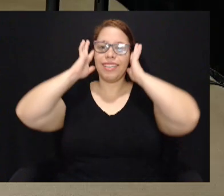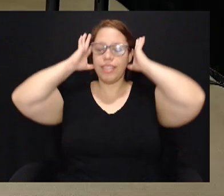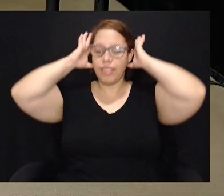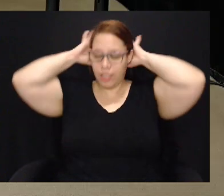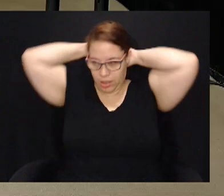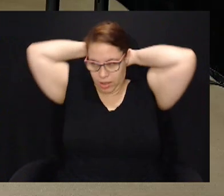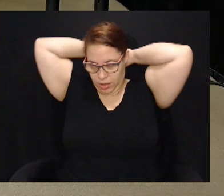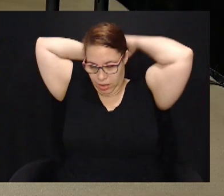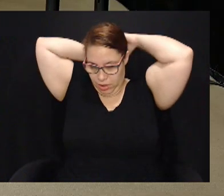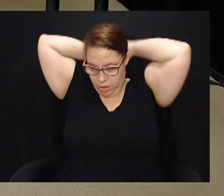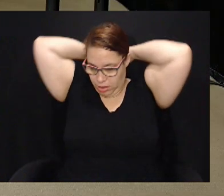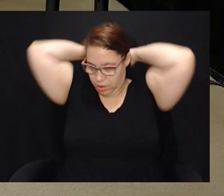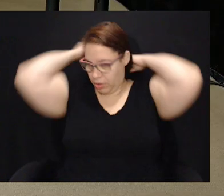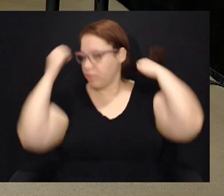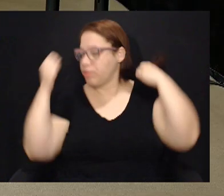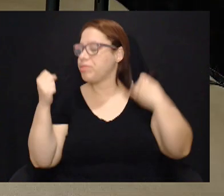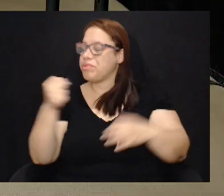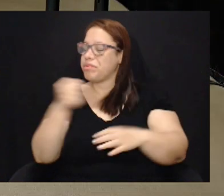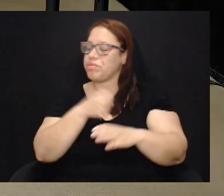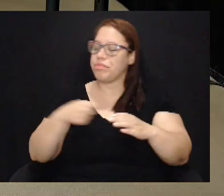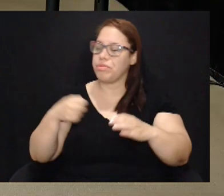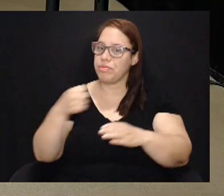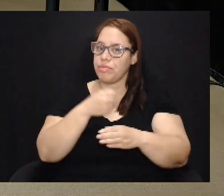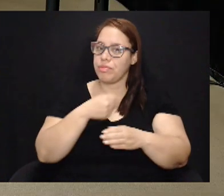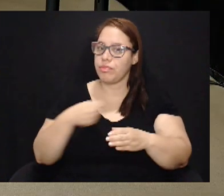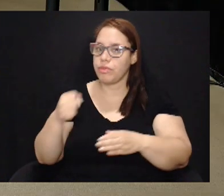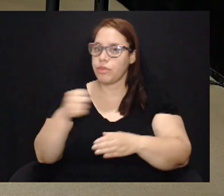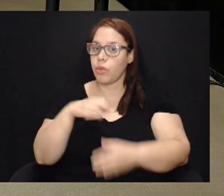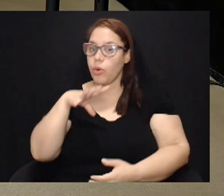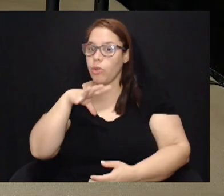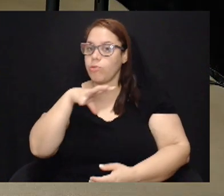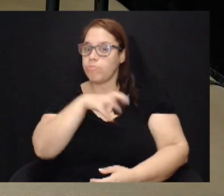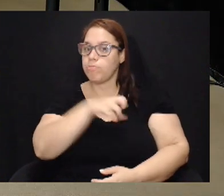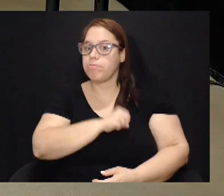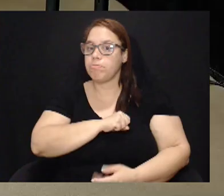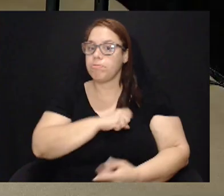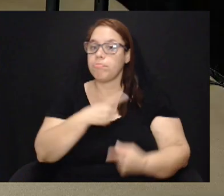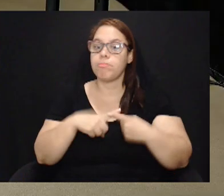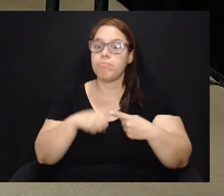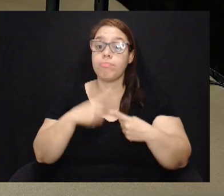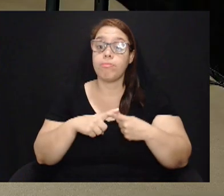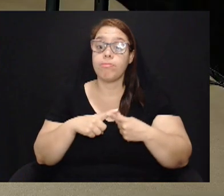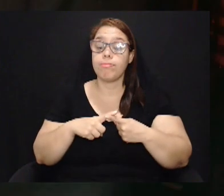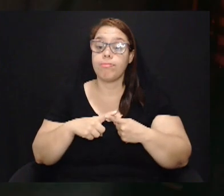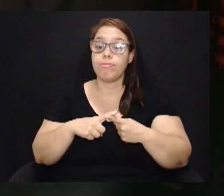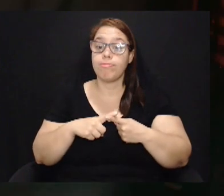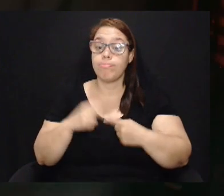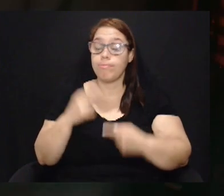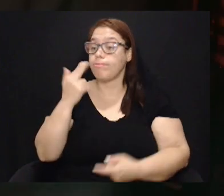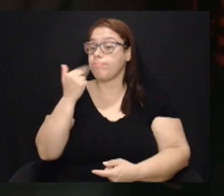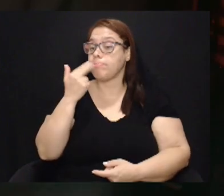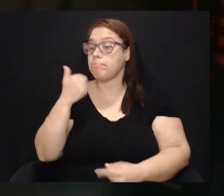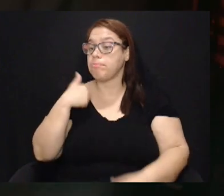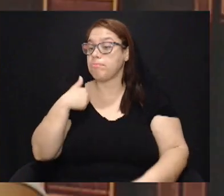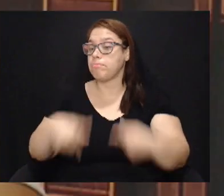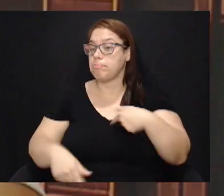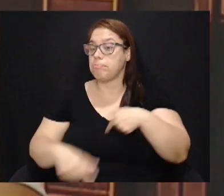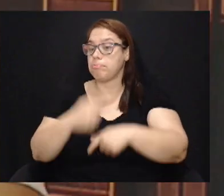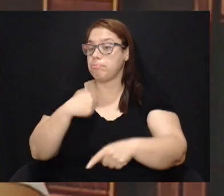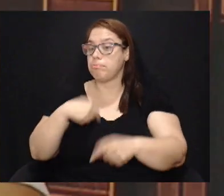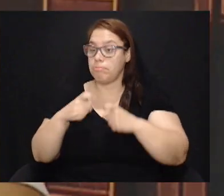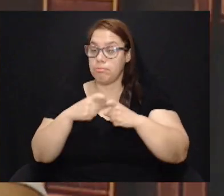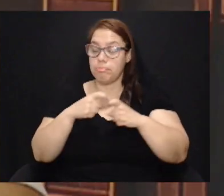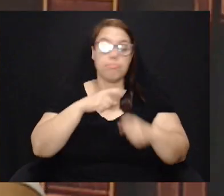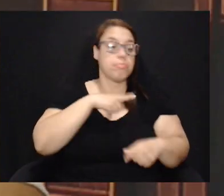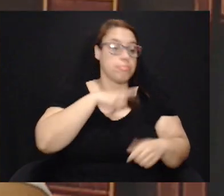gente cozinhar com amor, com carinho, porque a gente tá nutrindo o nosso corpo, né, doutor? Existem estudos, inclusive,